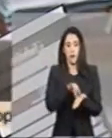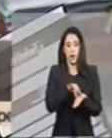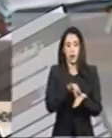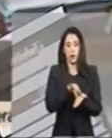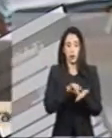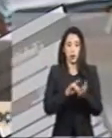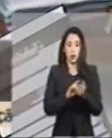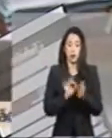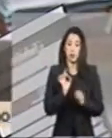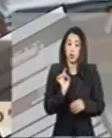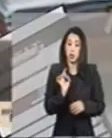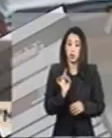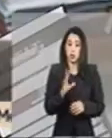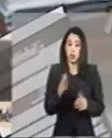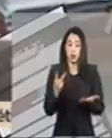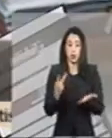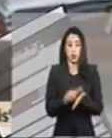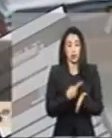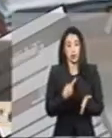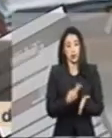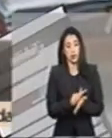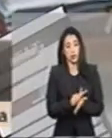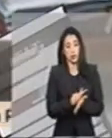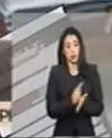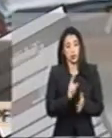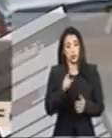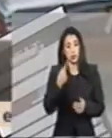se potencialize a capacidade intuitiva,